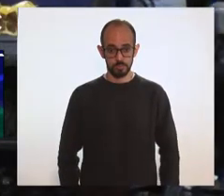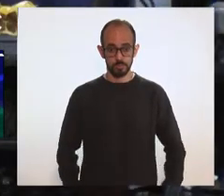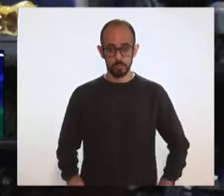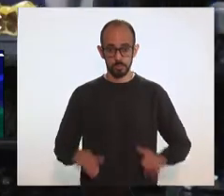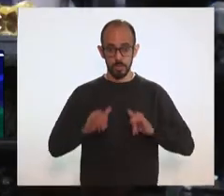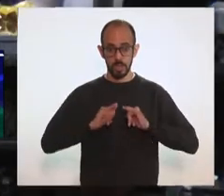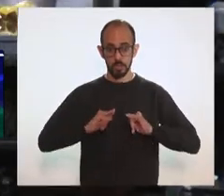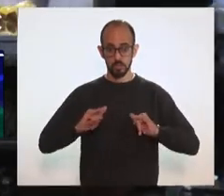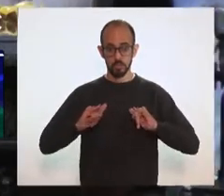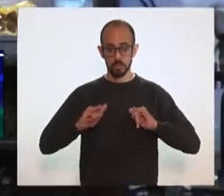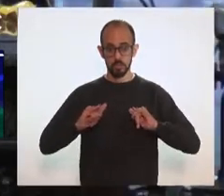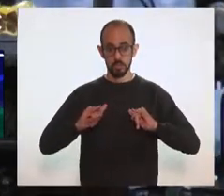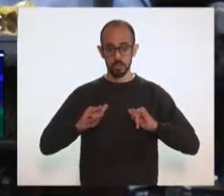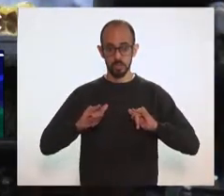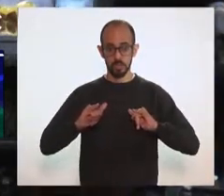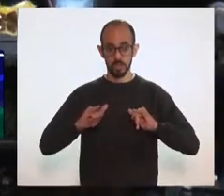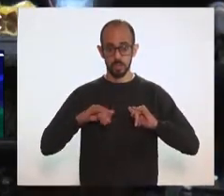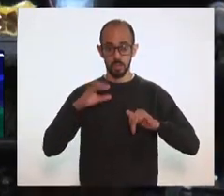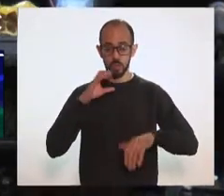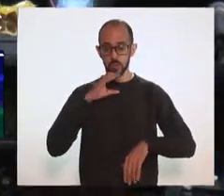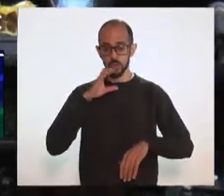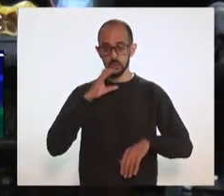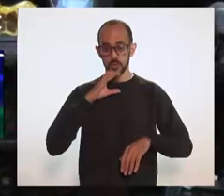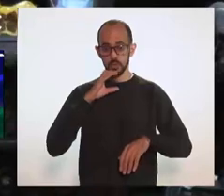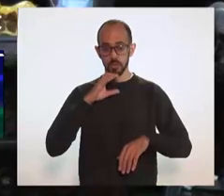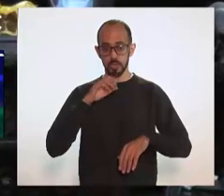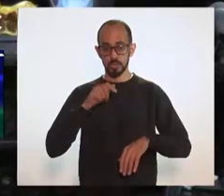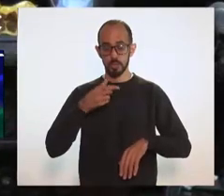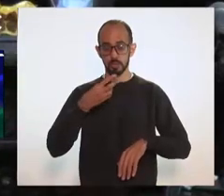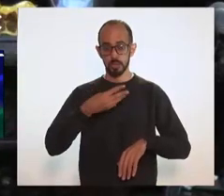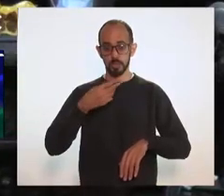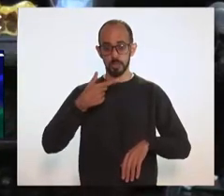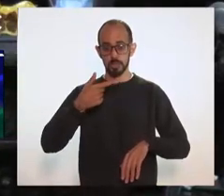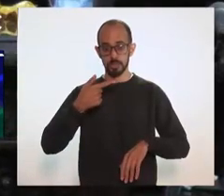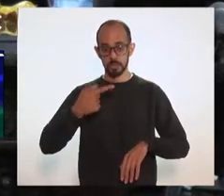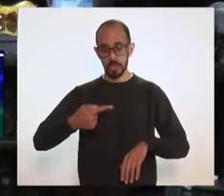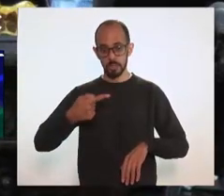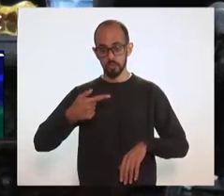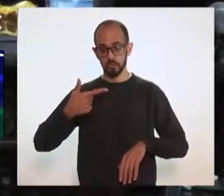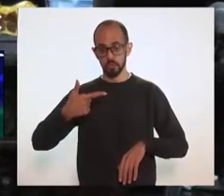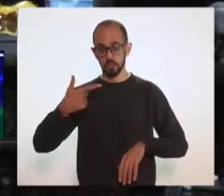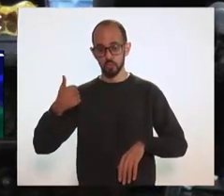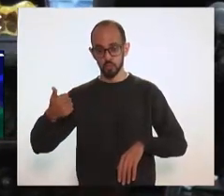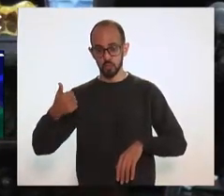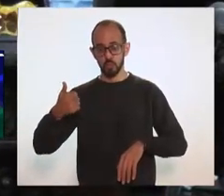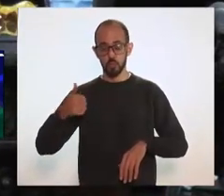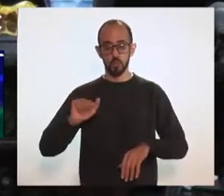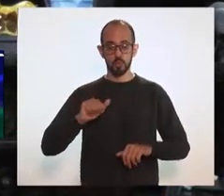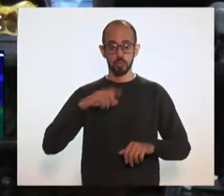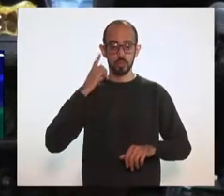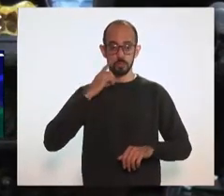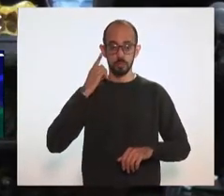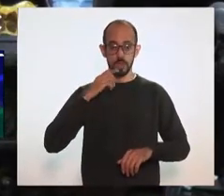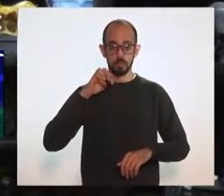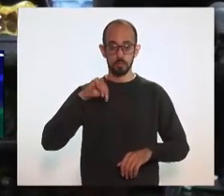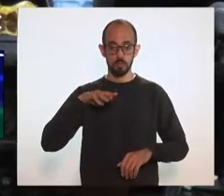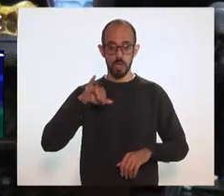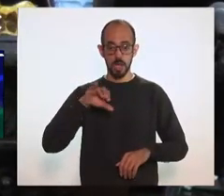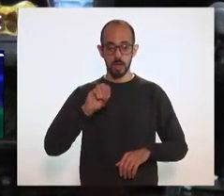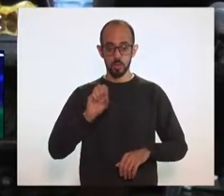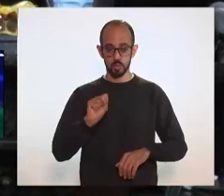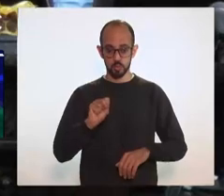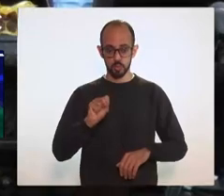Anuncio em regime de urgência a discussão única projeto de lei 3761 de 21, de autoria do deputado Marcos Vinícius, que dispõe sobre a isenção de